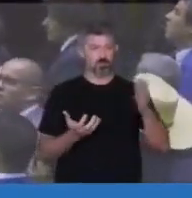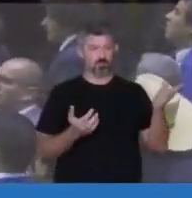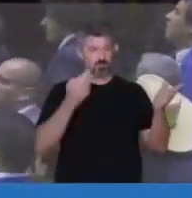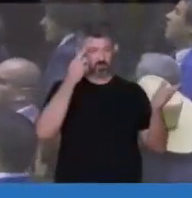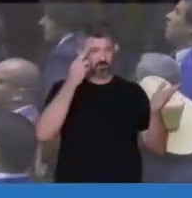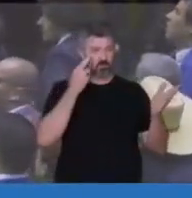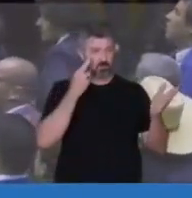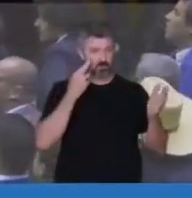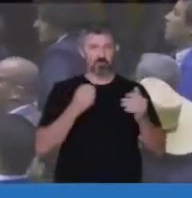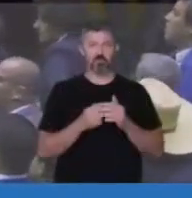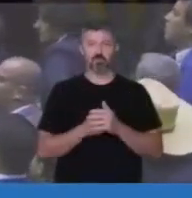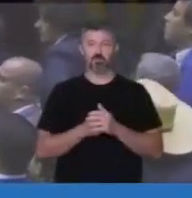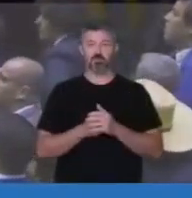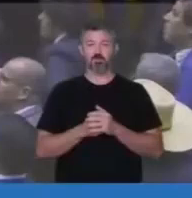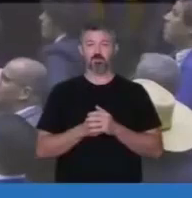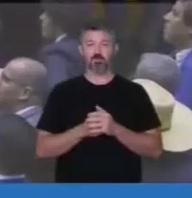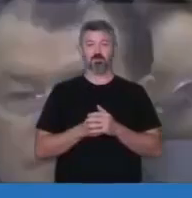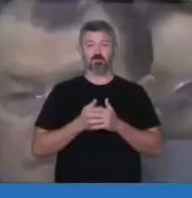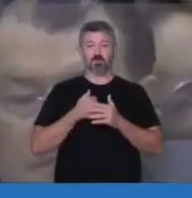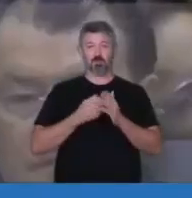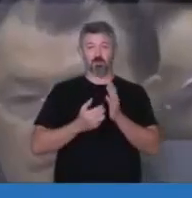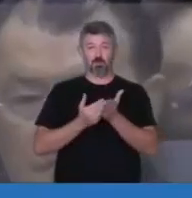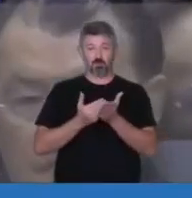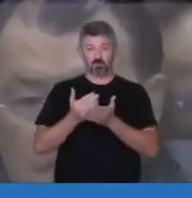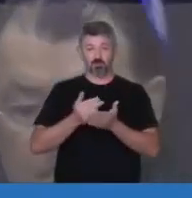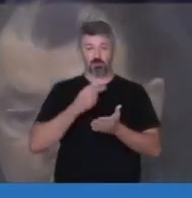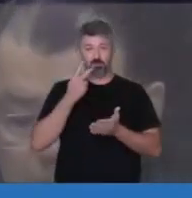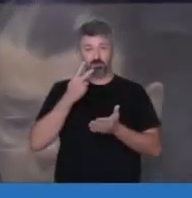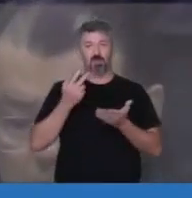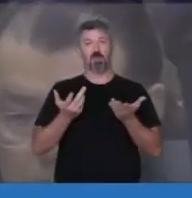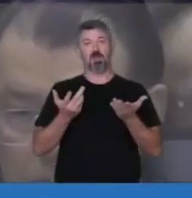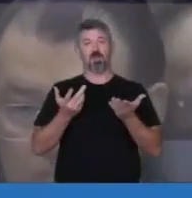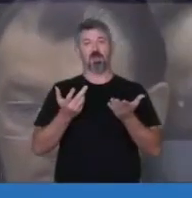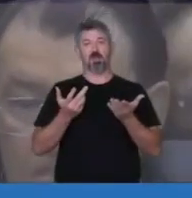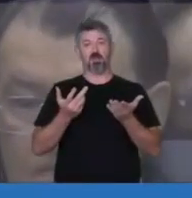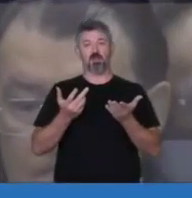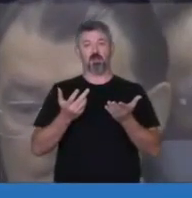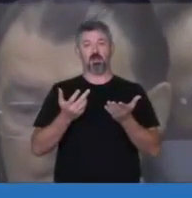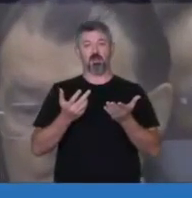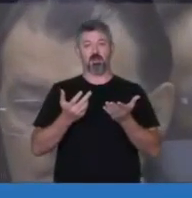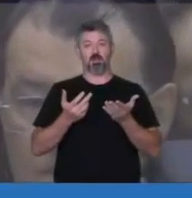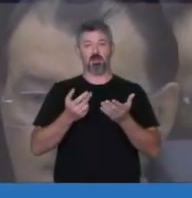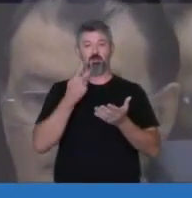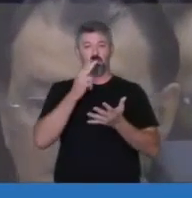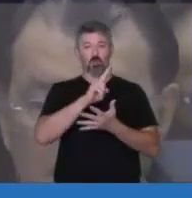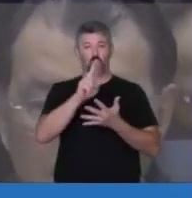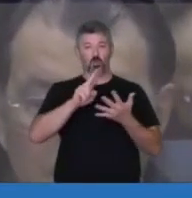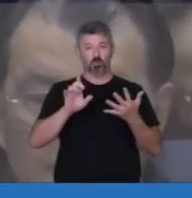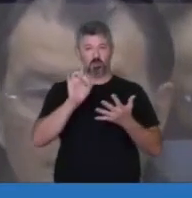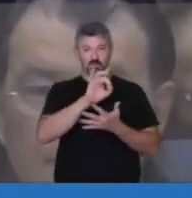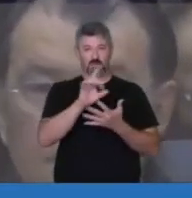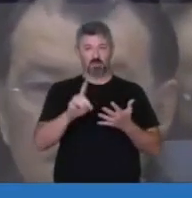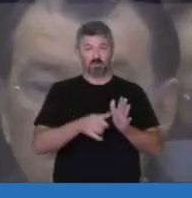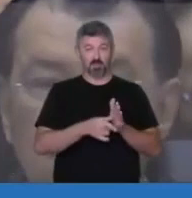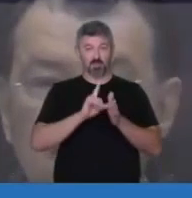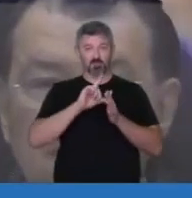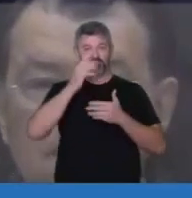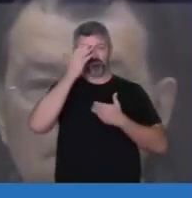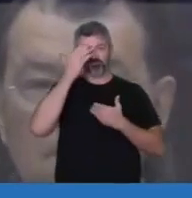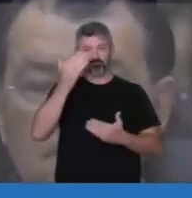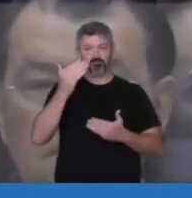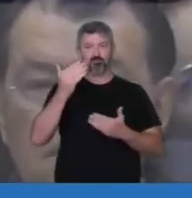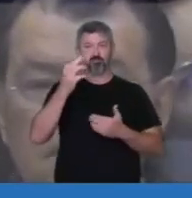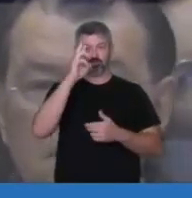agora por isso que temos que ficar de olho bem aberto olhos bem abertos paraa questão das leis complementares elas que